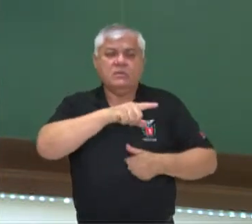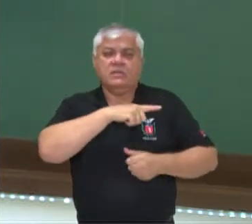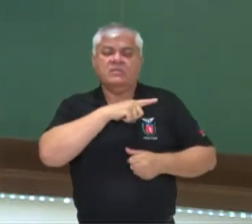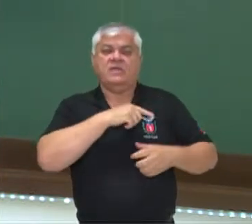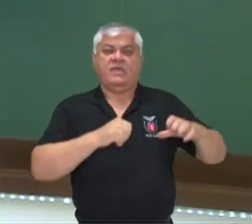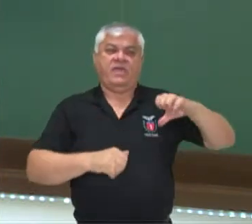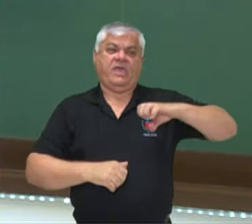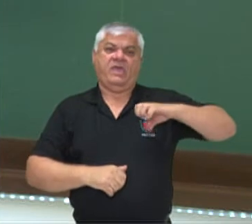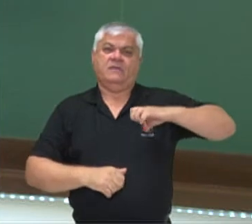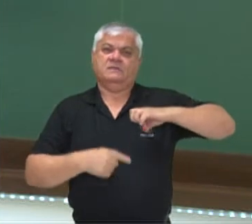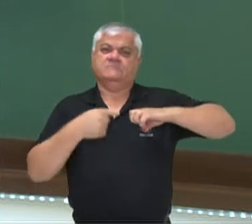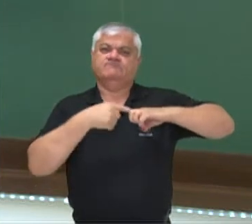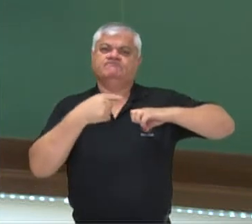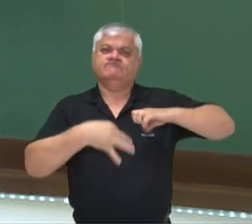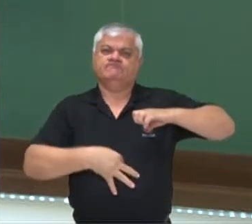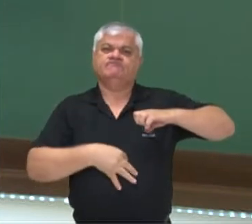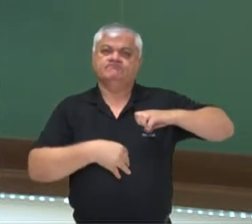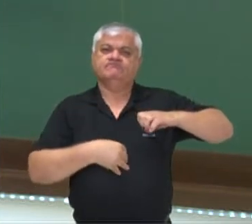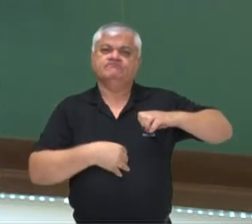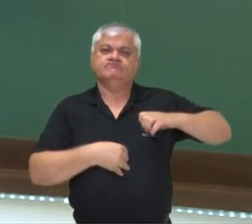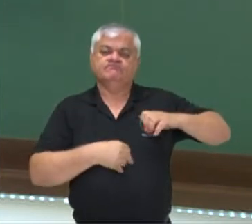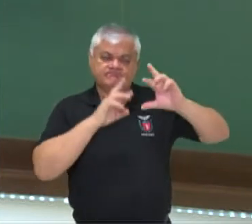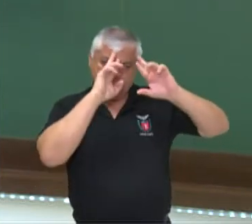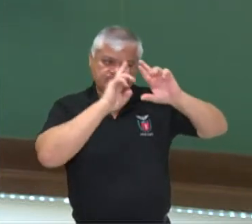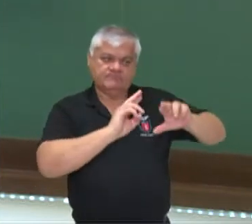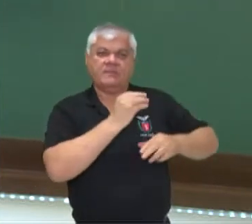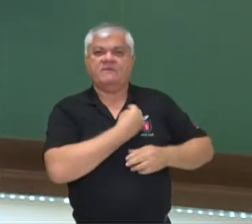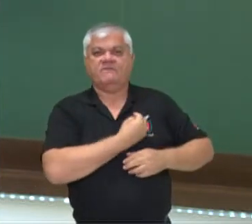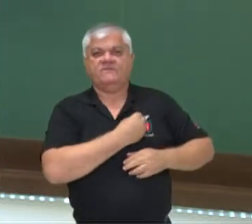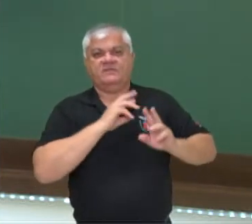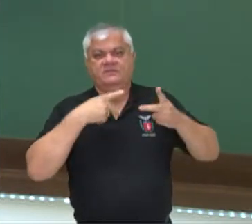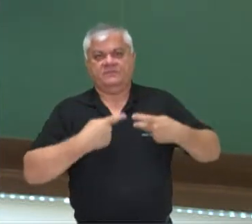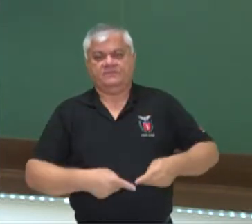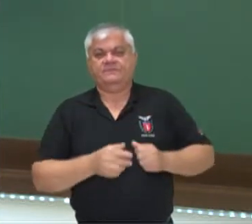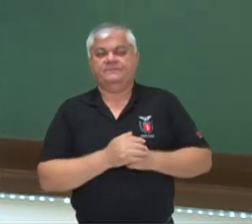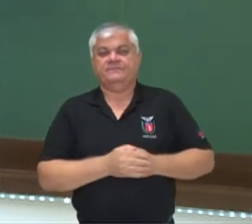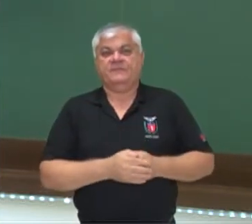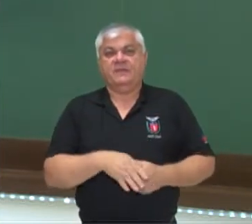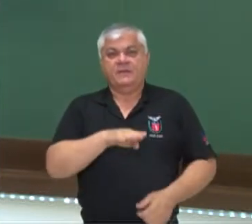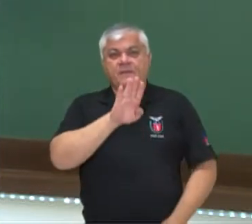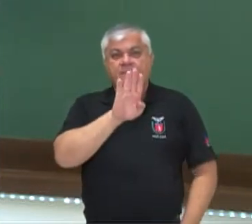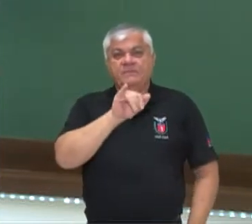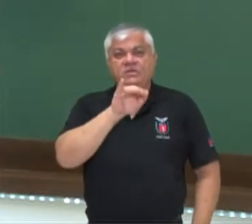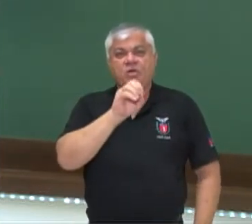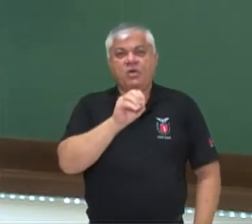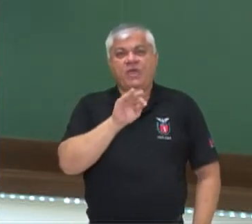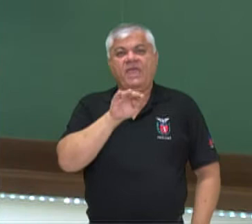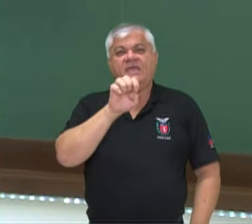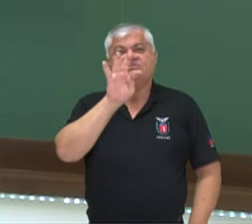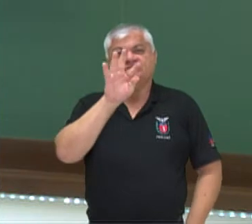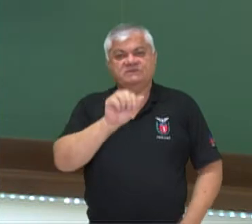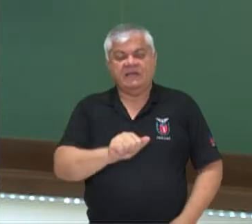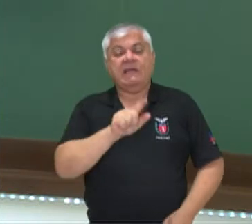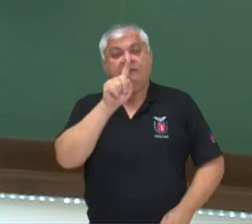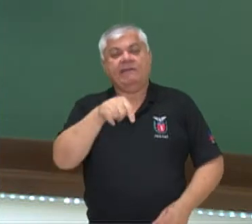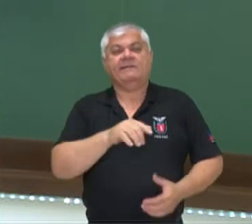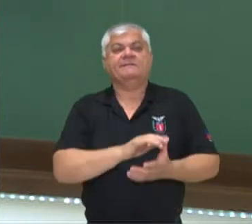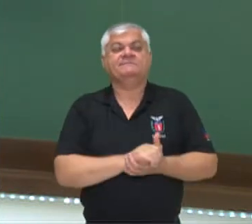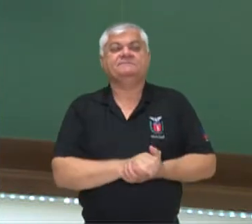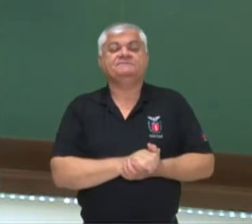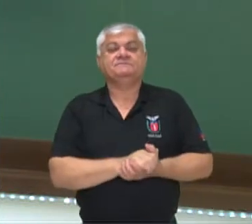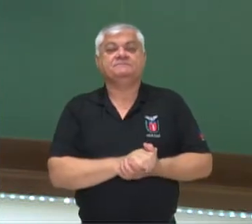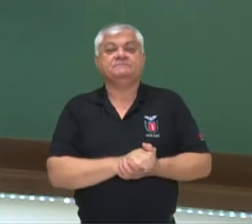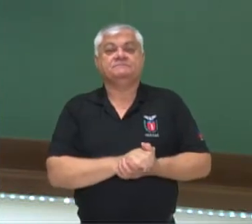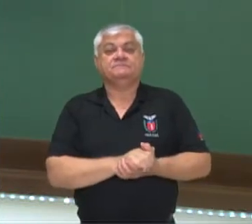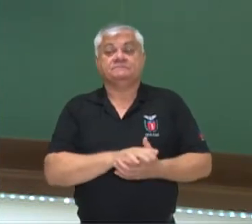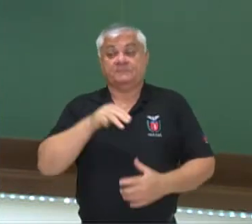princípio ético de defesa da vida humana. Então, um exemplo, a bioética, como a gente disse aqui na nossa aula.